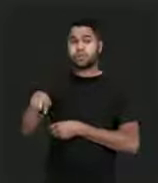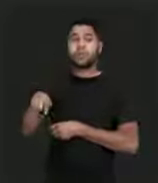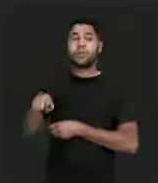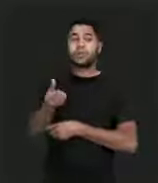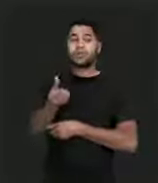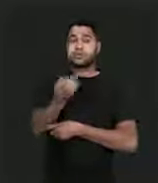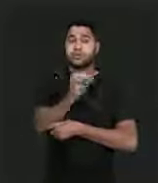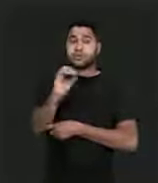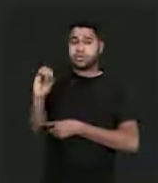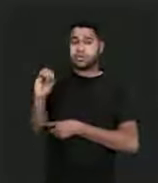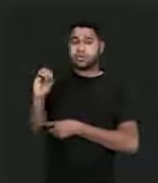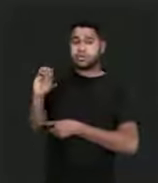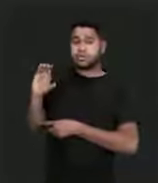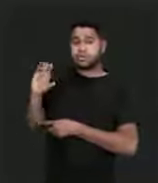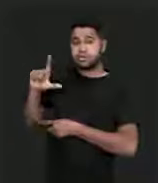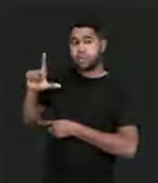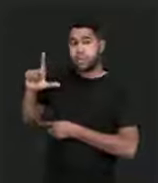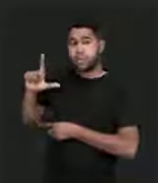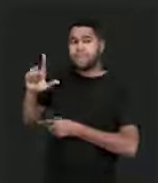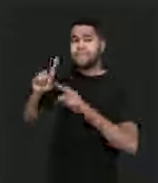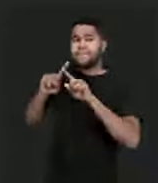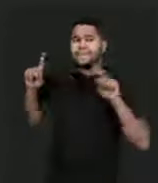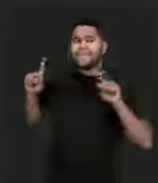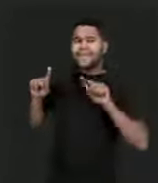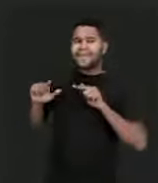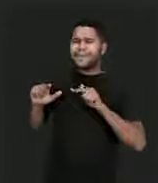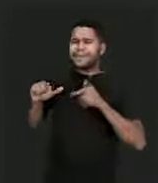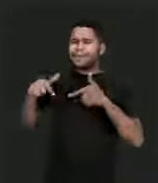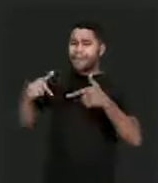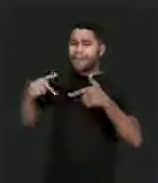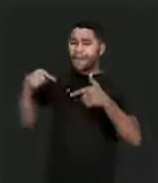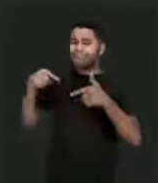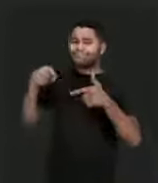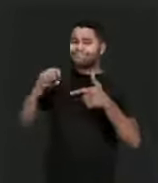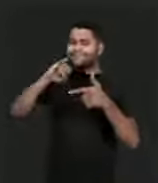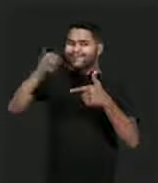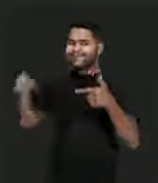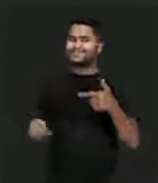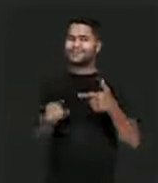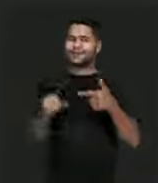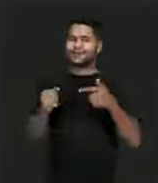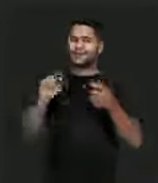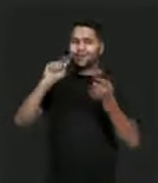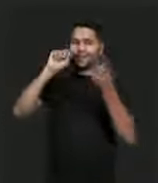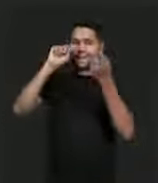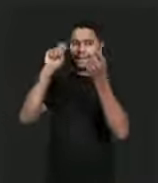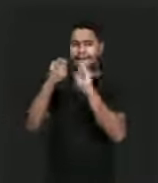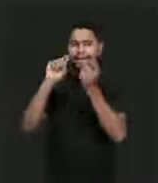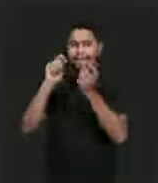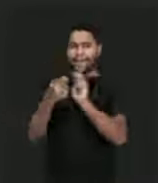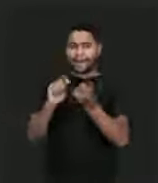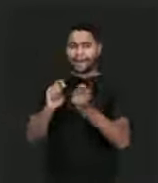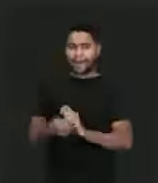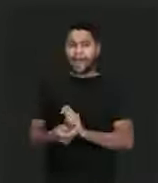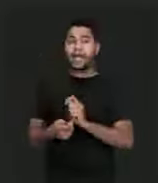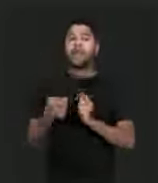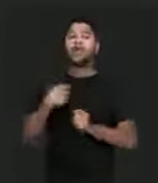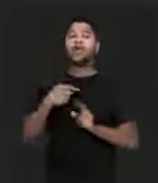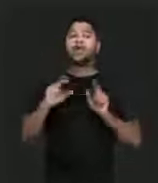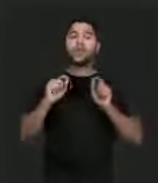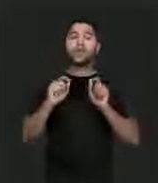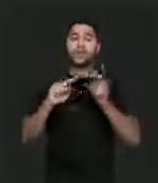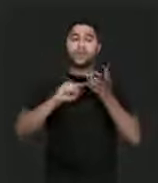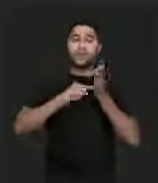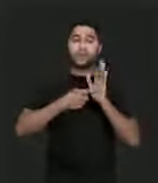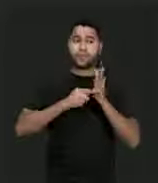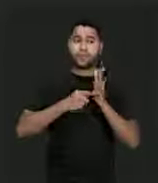calorias, mas o trabalho está em joule, então eu tenho que transformar tudo em joule. O que eu faço?